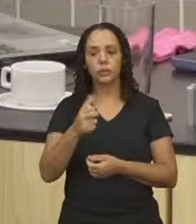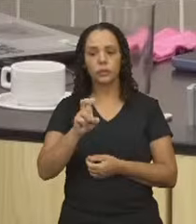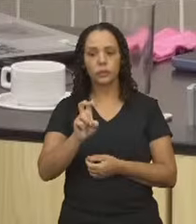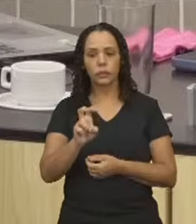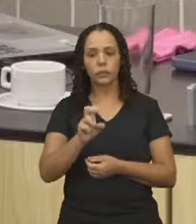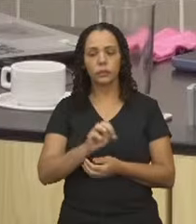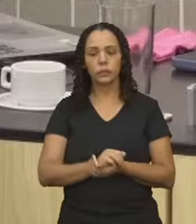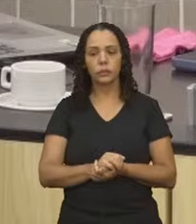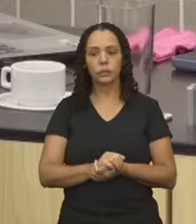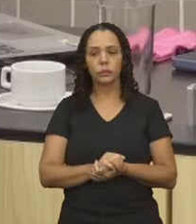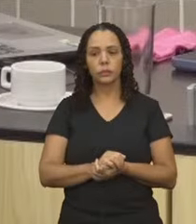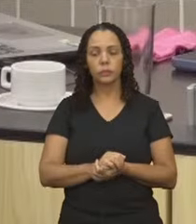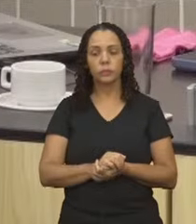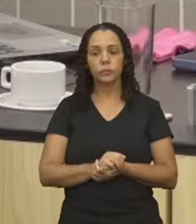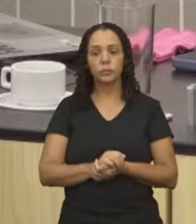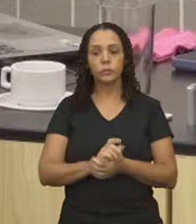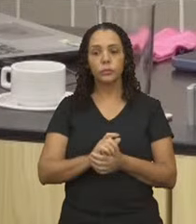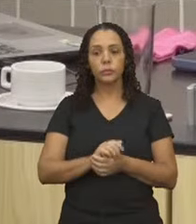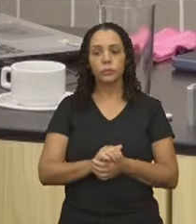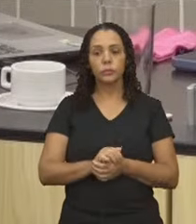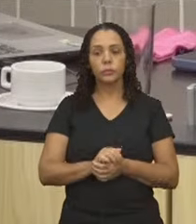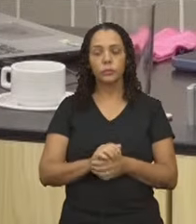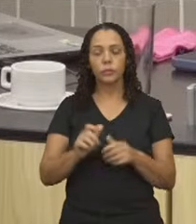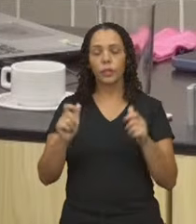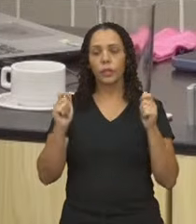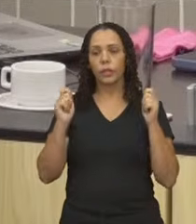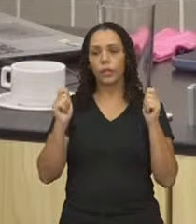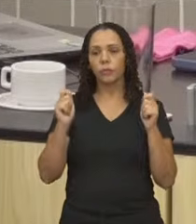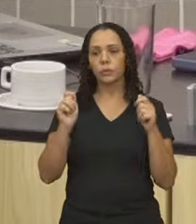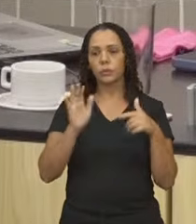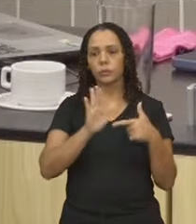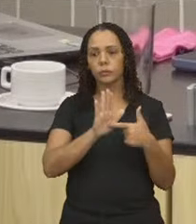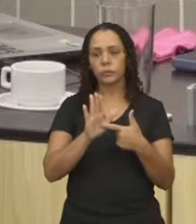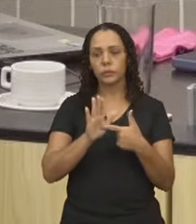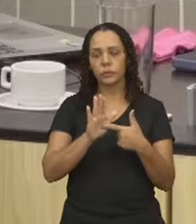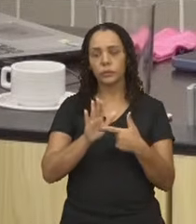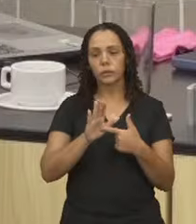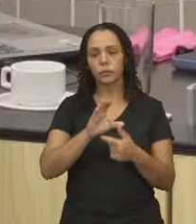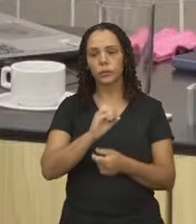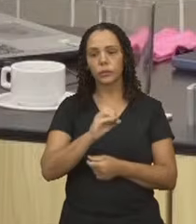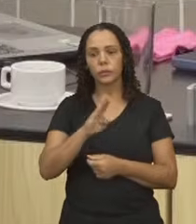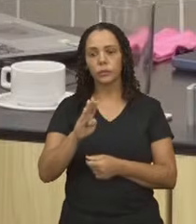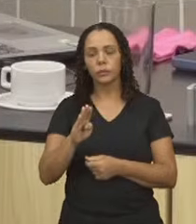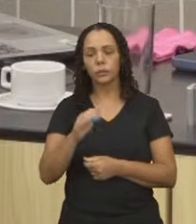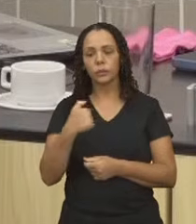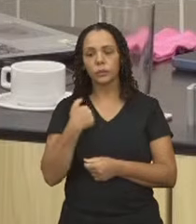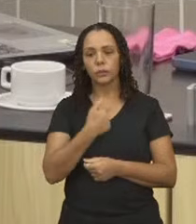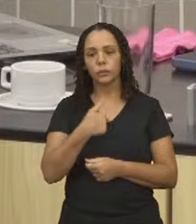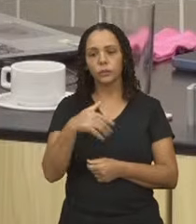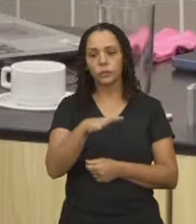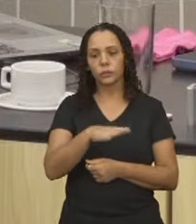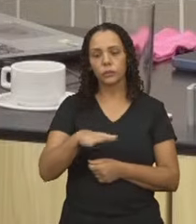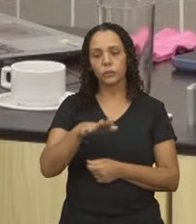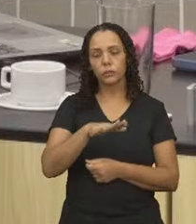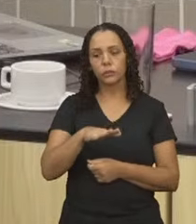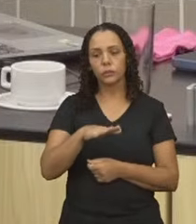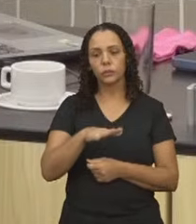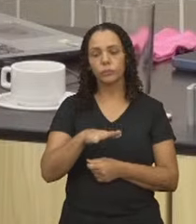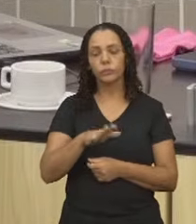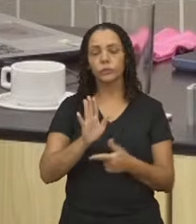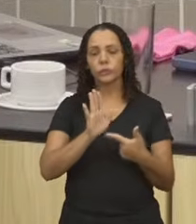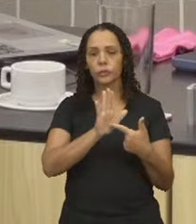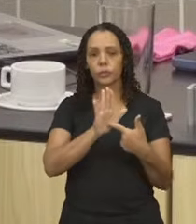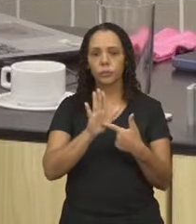atenção à manifestação encaminhada pelas subseções da Ordem dos Advogados do Brasil, de nossa região, vimos a público expressar